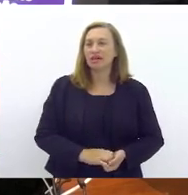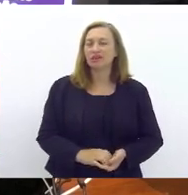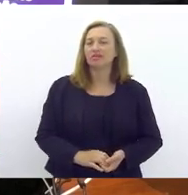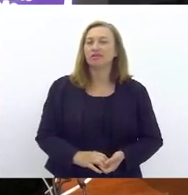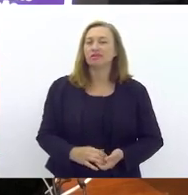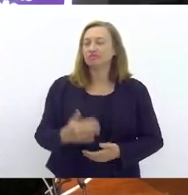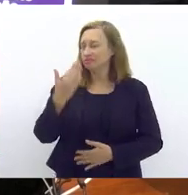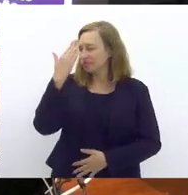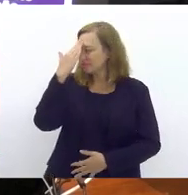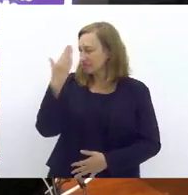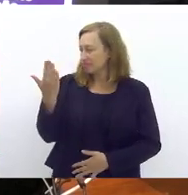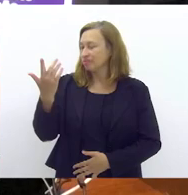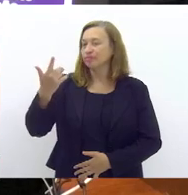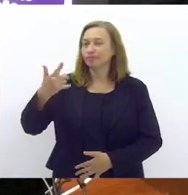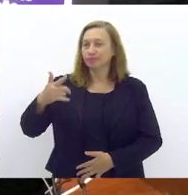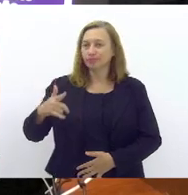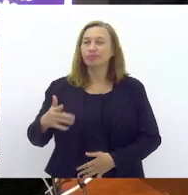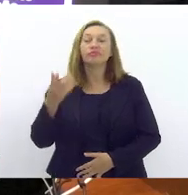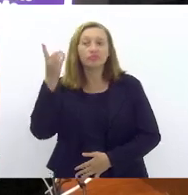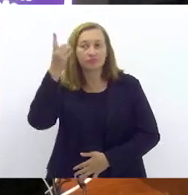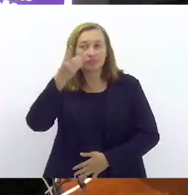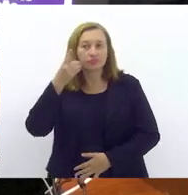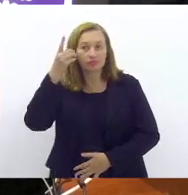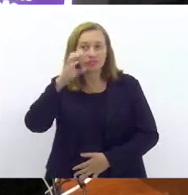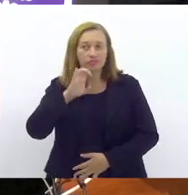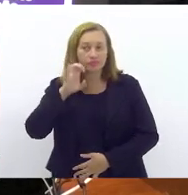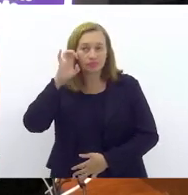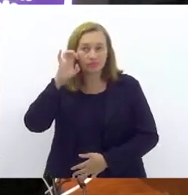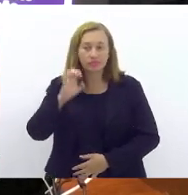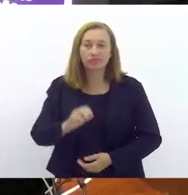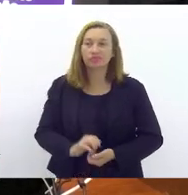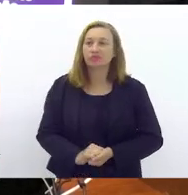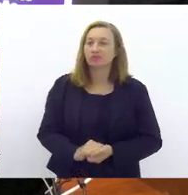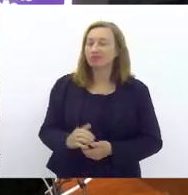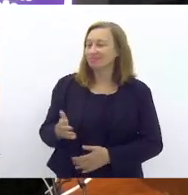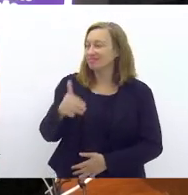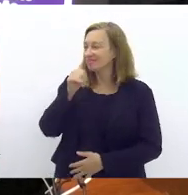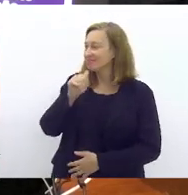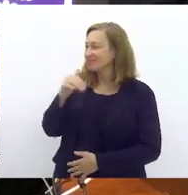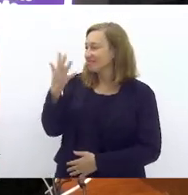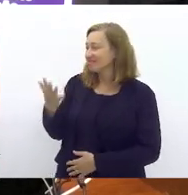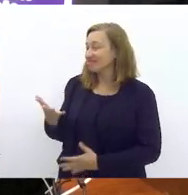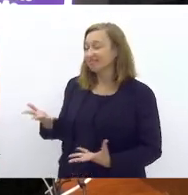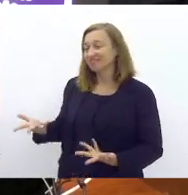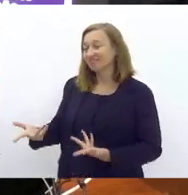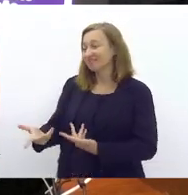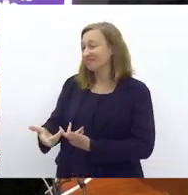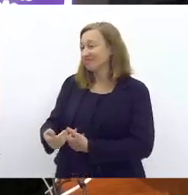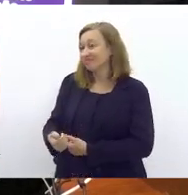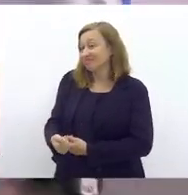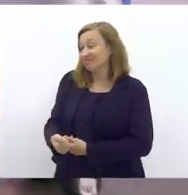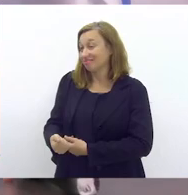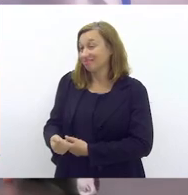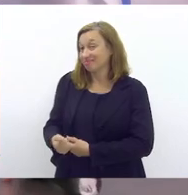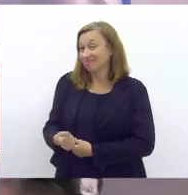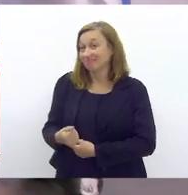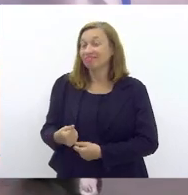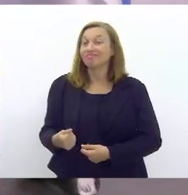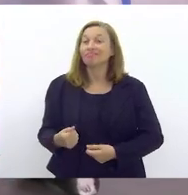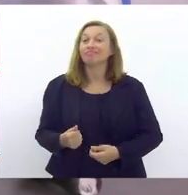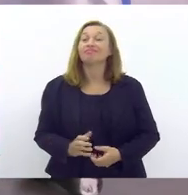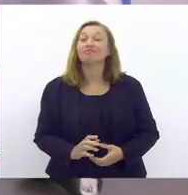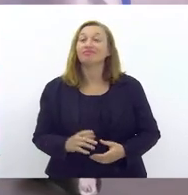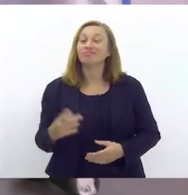Agradecer muitíssimo à querida deputada Érica Takimoto, esta mulher maravilhosa que honra o Partido dos Trabalhadores